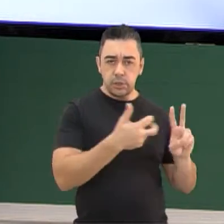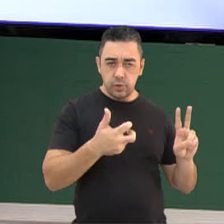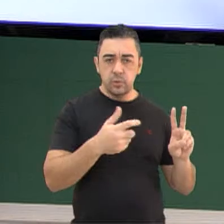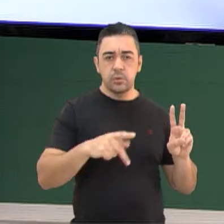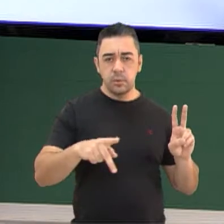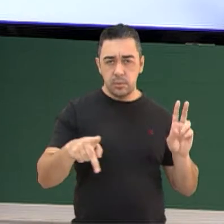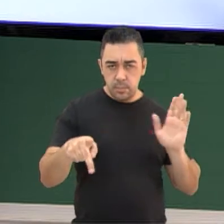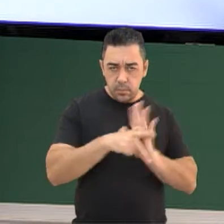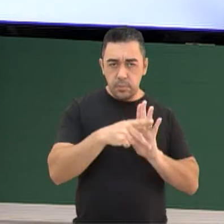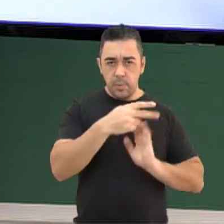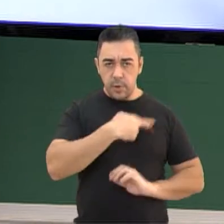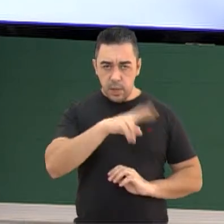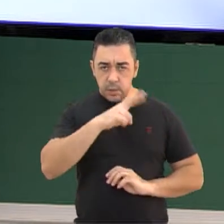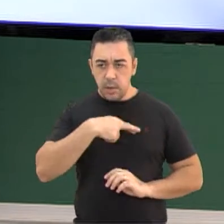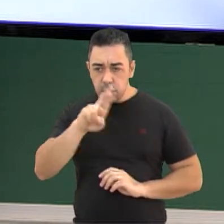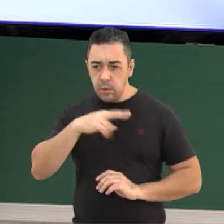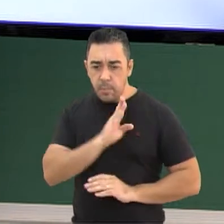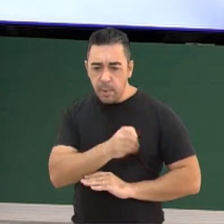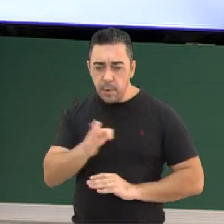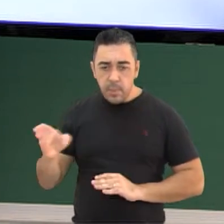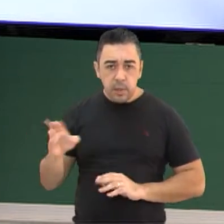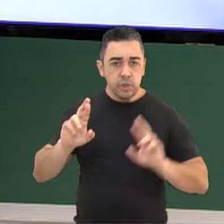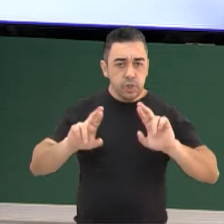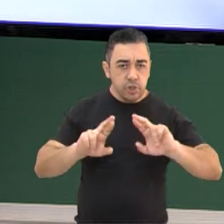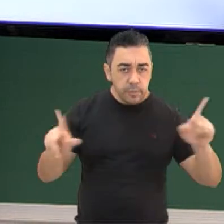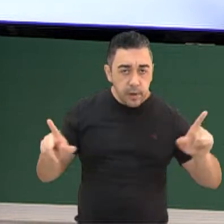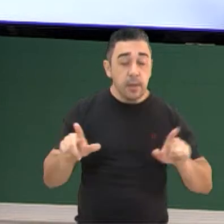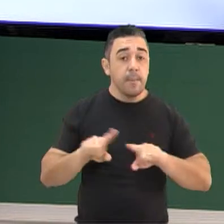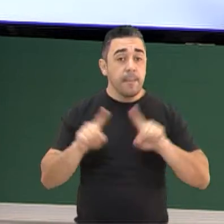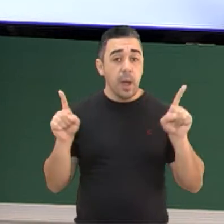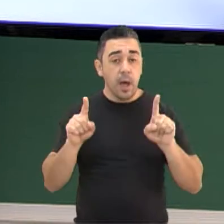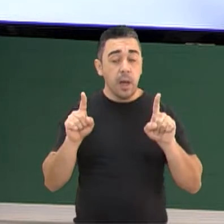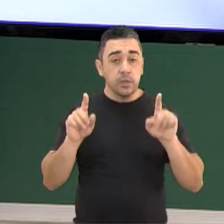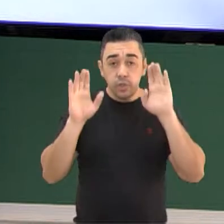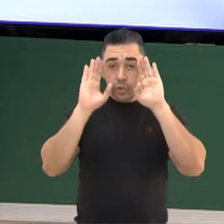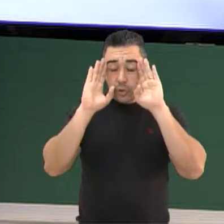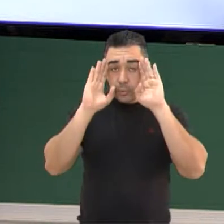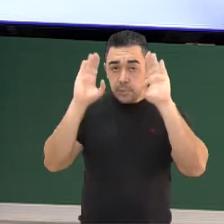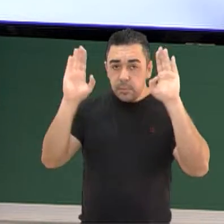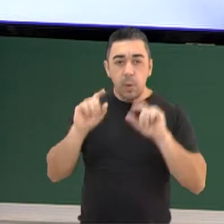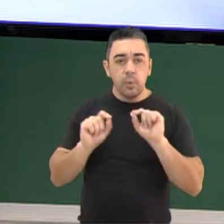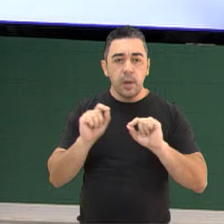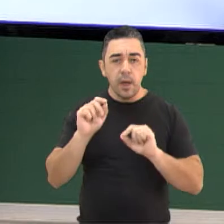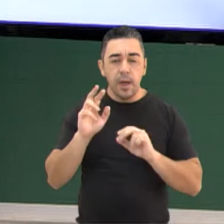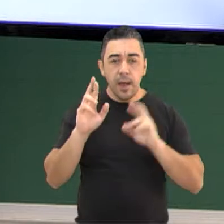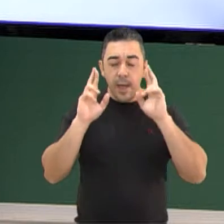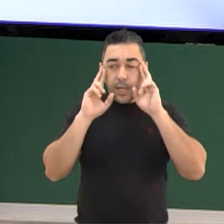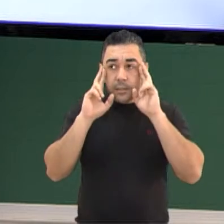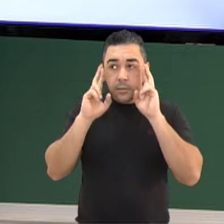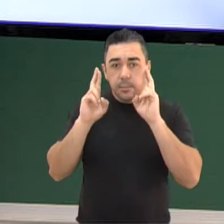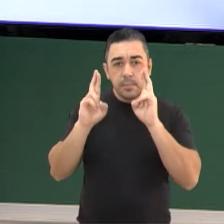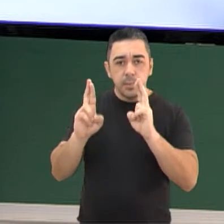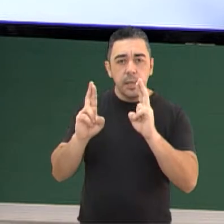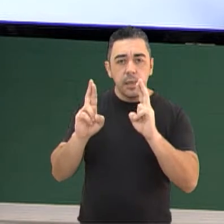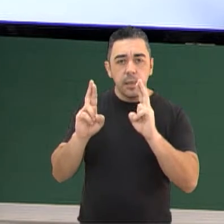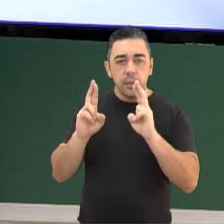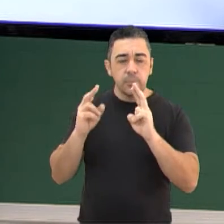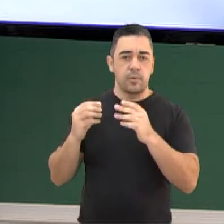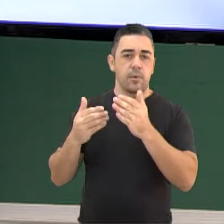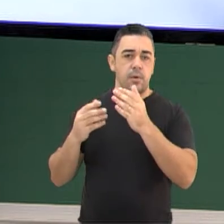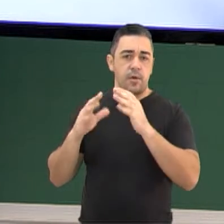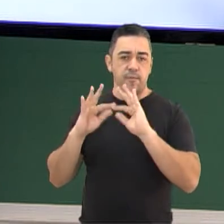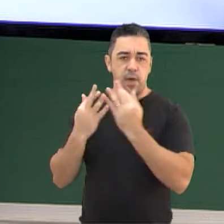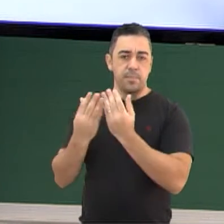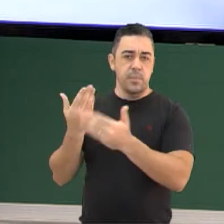religiosidade, com suas diferenças. Mas, em geral, os povos indígenas têm o respeito aos ancestrais, culto à natureza,